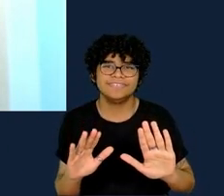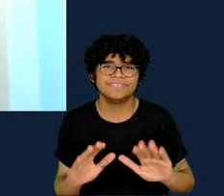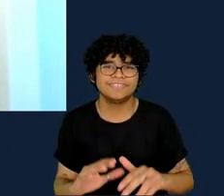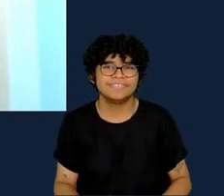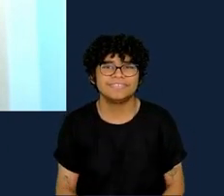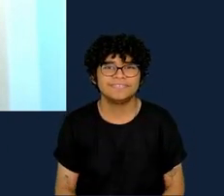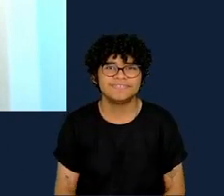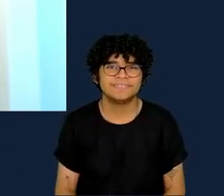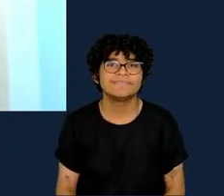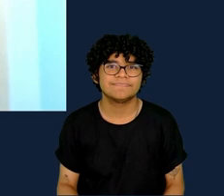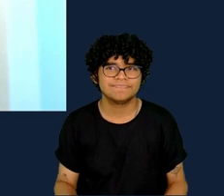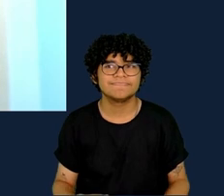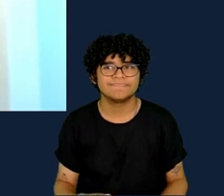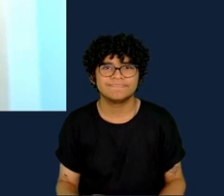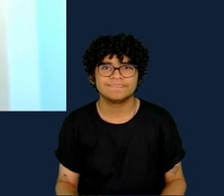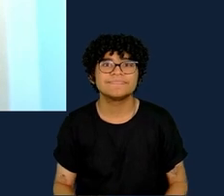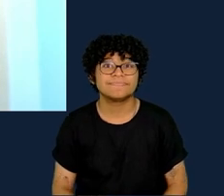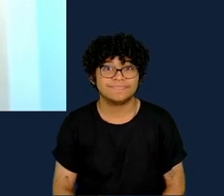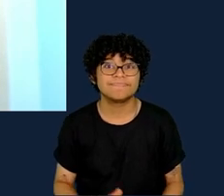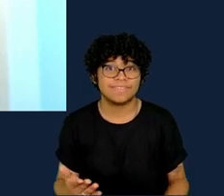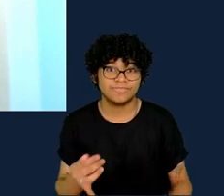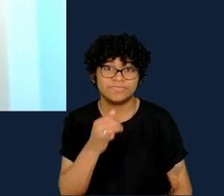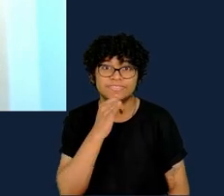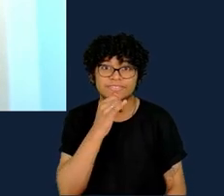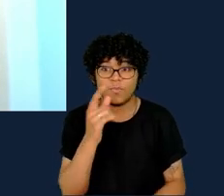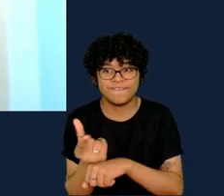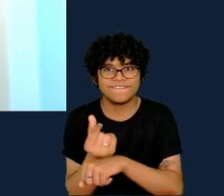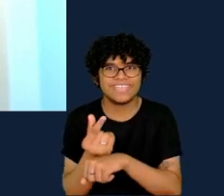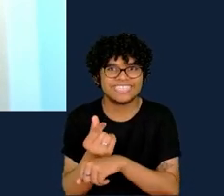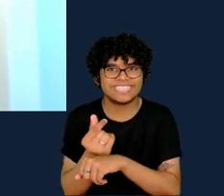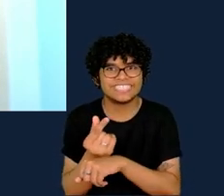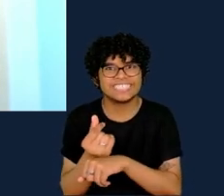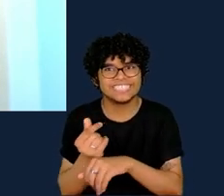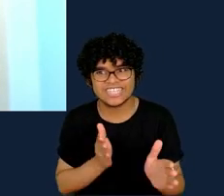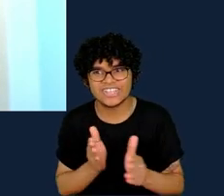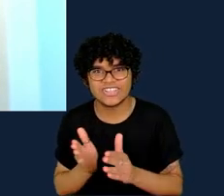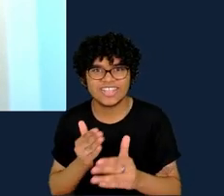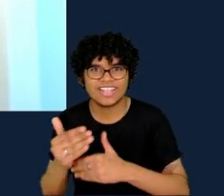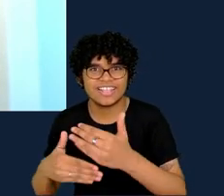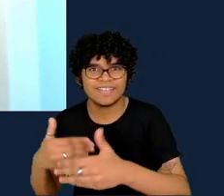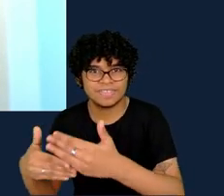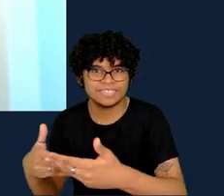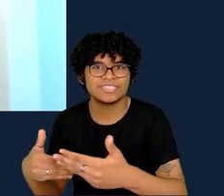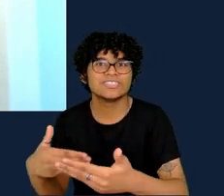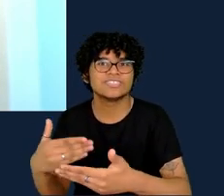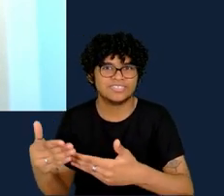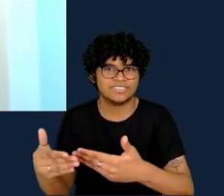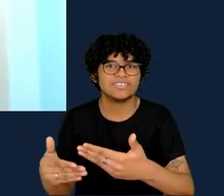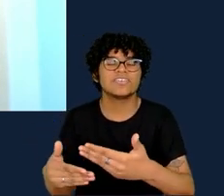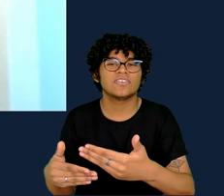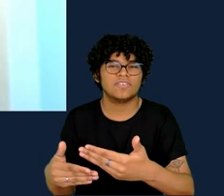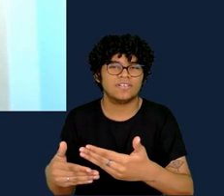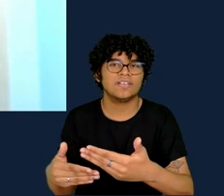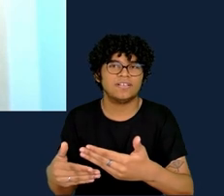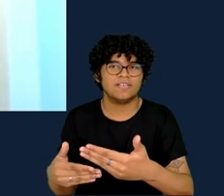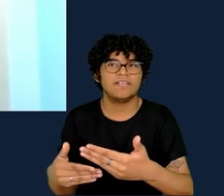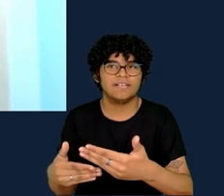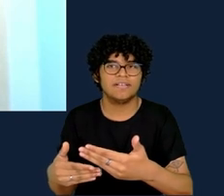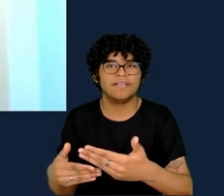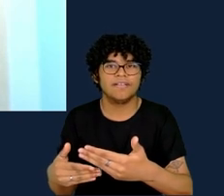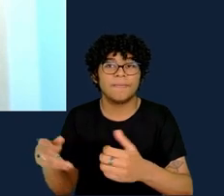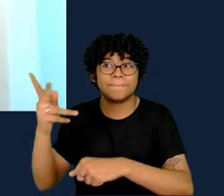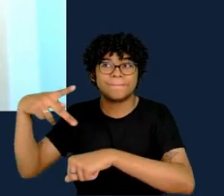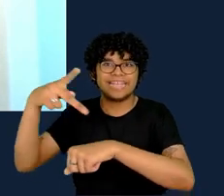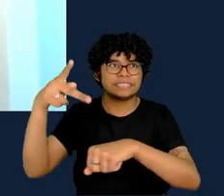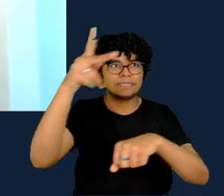caso de fluxos financeiros, de fundos ou de uma nação para